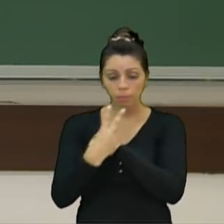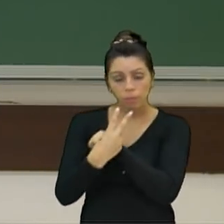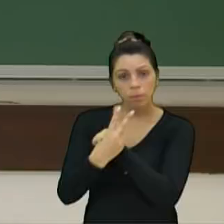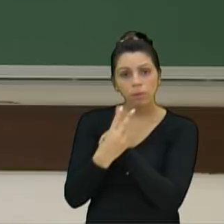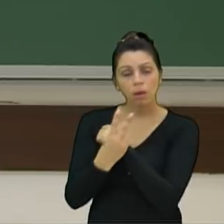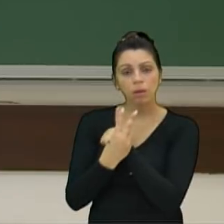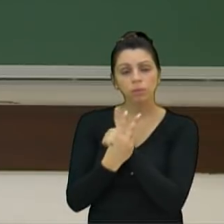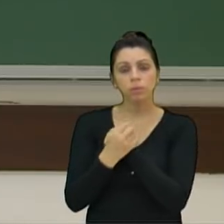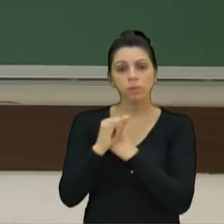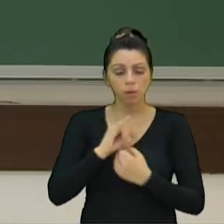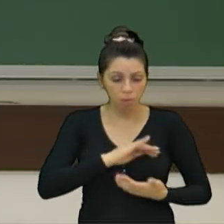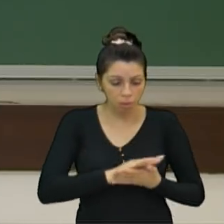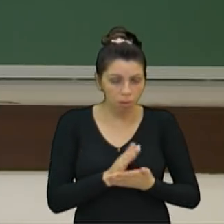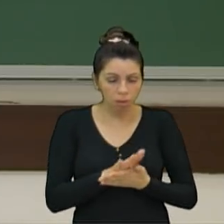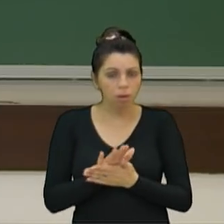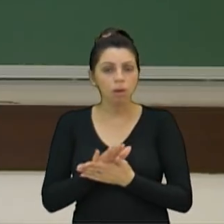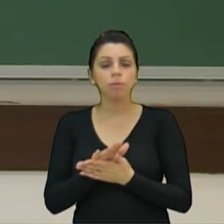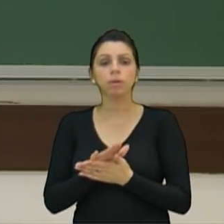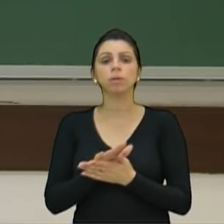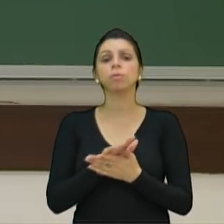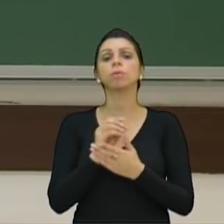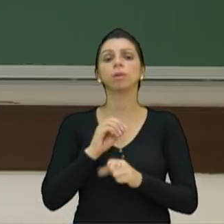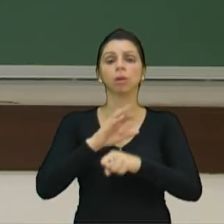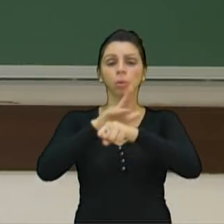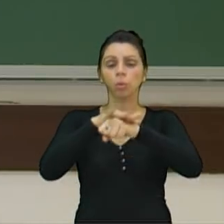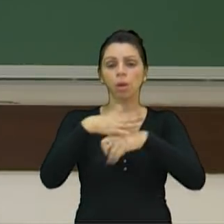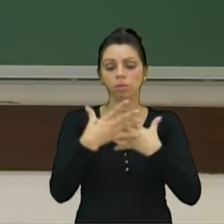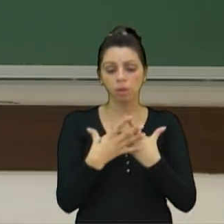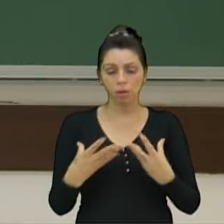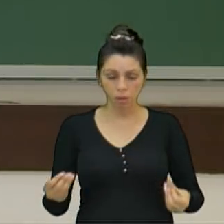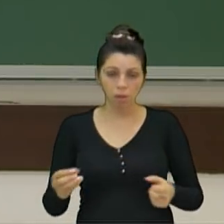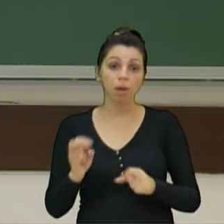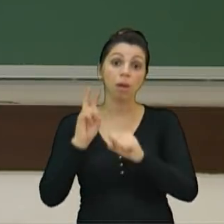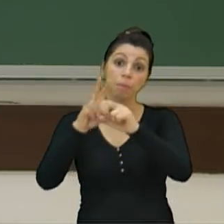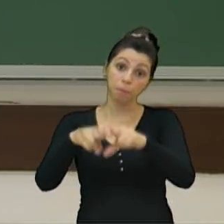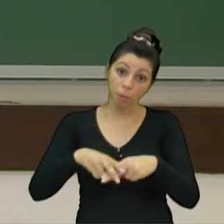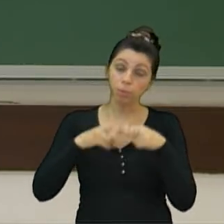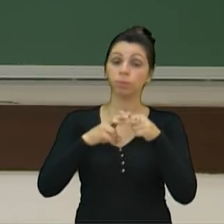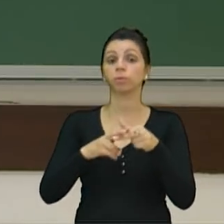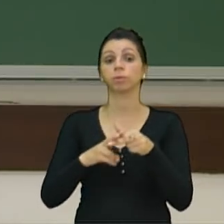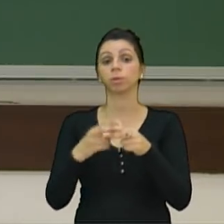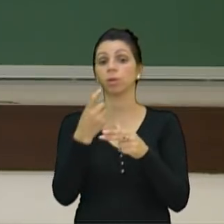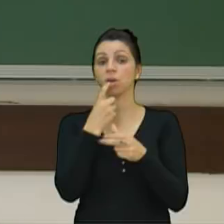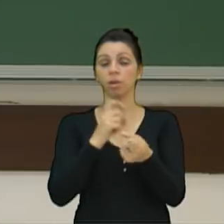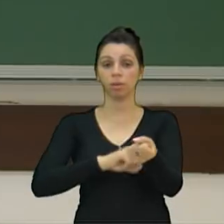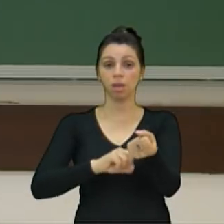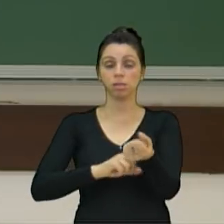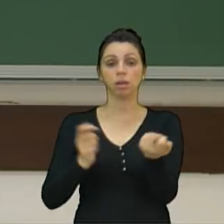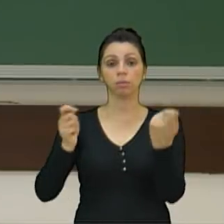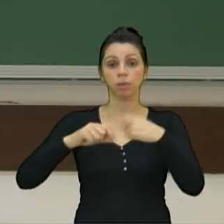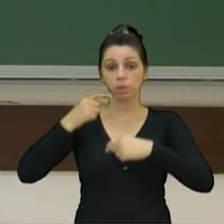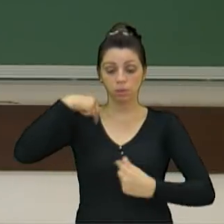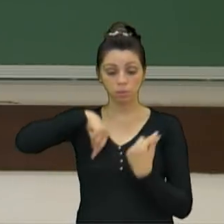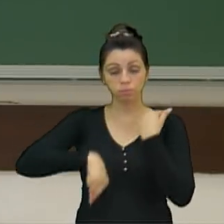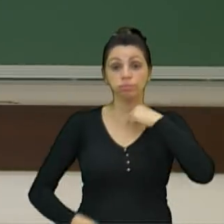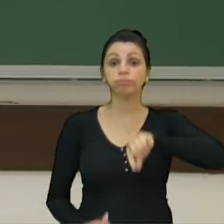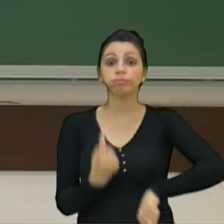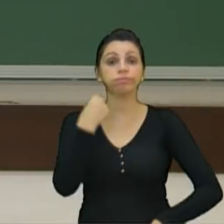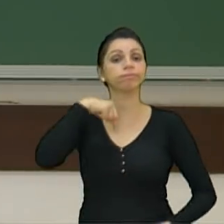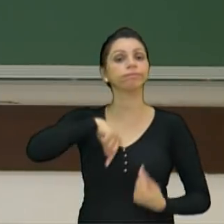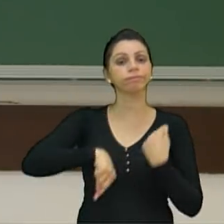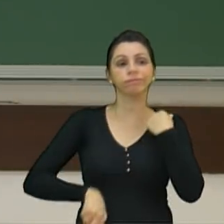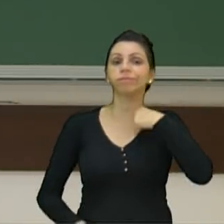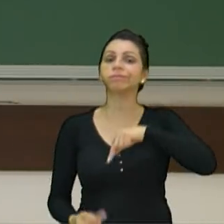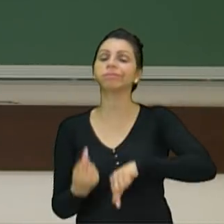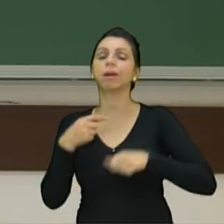tentar combater uma infecção. Então, por isso que o sangue tem que circular pelo organismo inteiro, tá? Então, ele vai fluindo